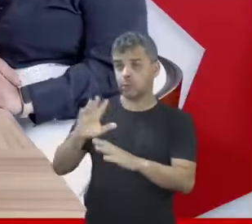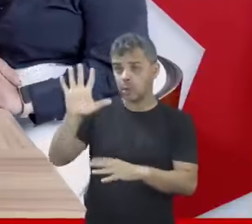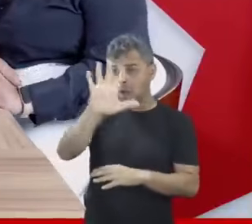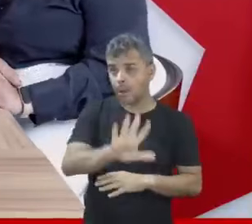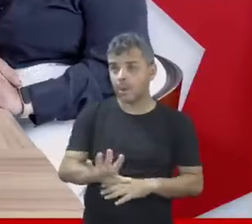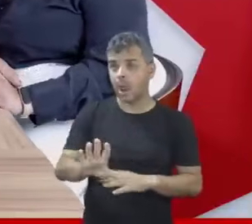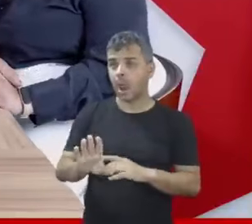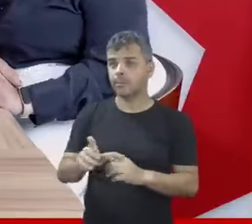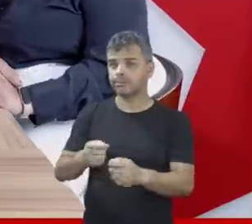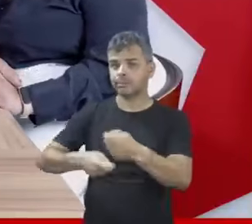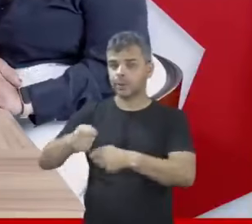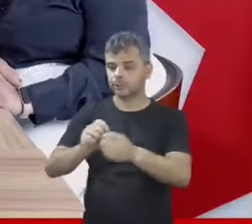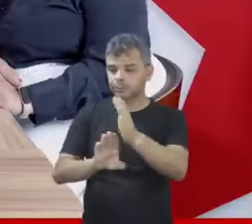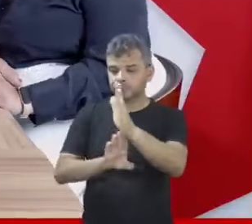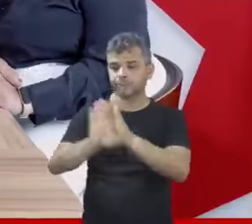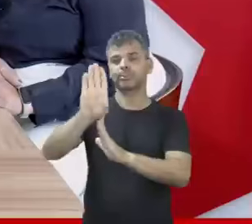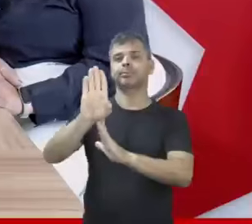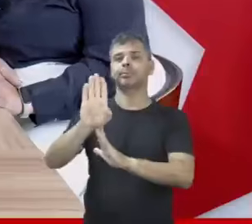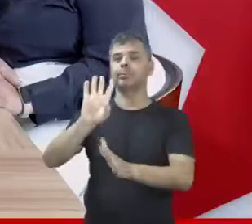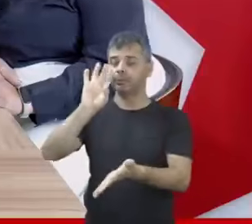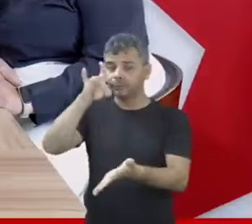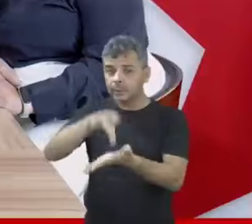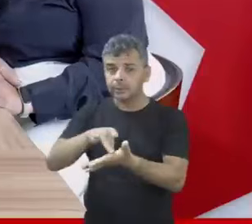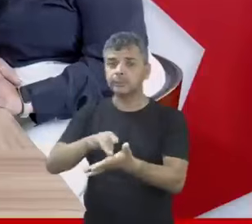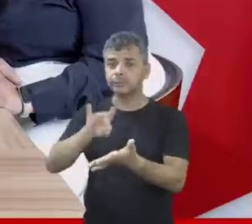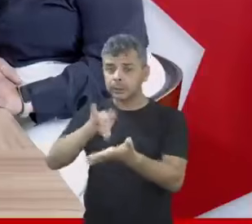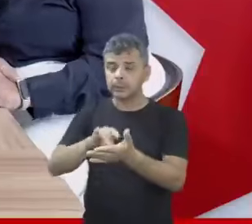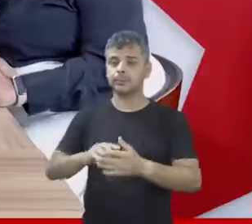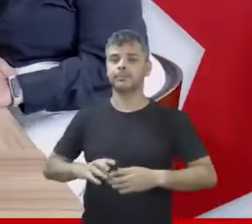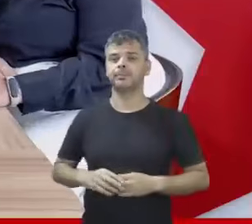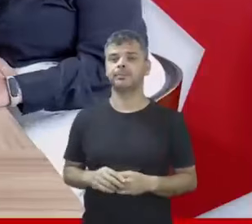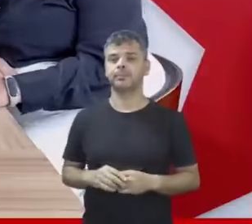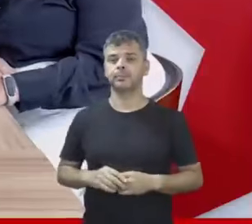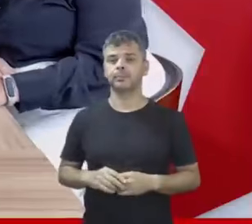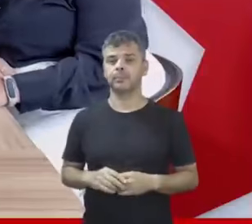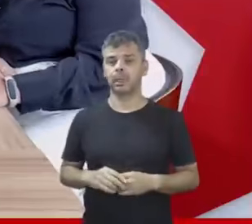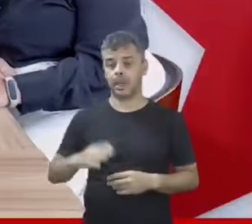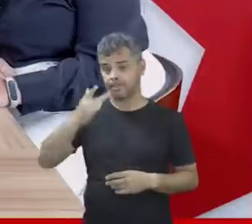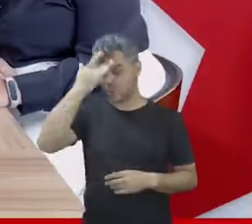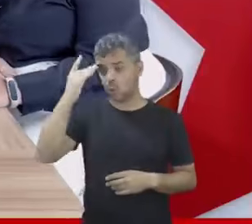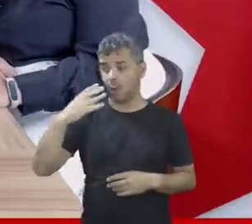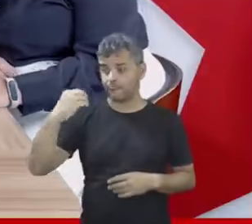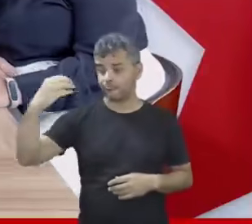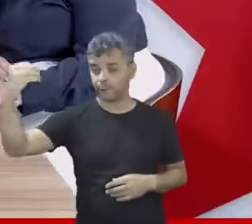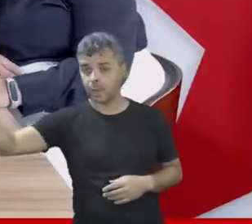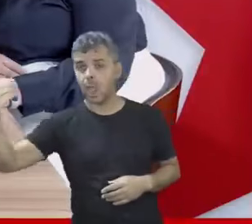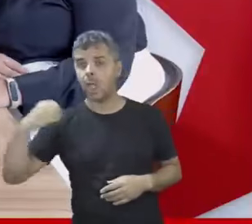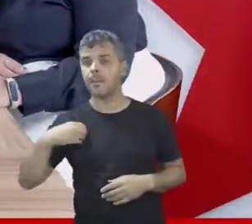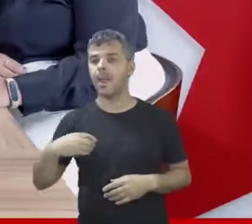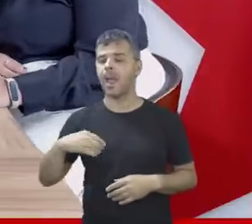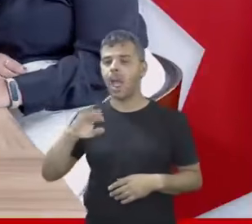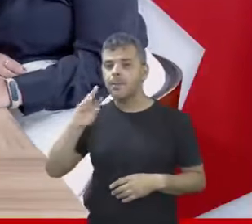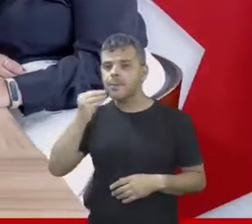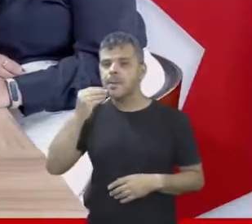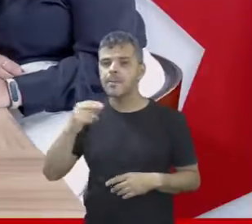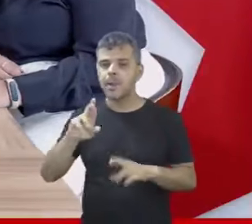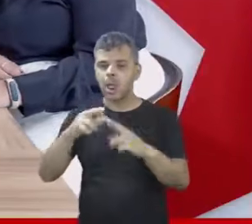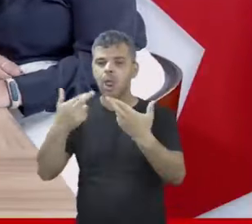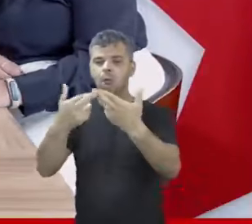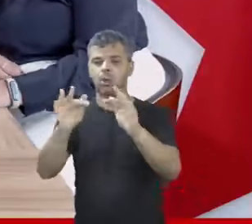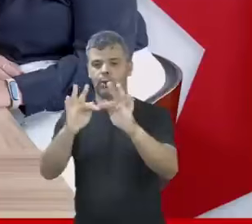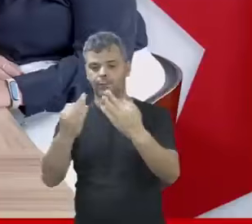economia sobe. É verdade, completamente. É verdade. O pessoal viaja, o pessoal aproveita mais, se reúne com